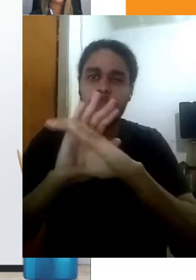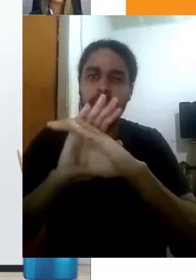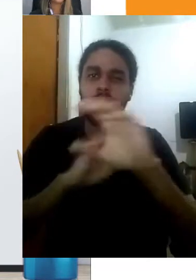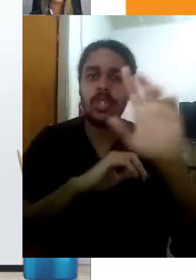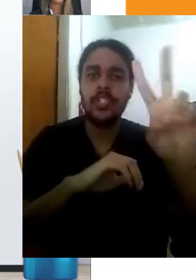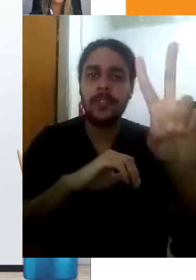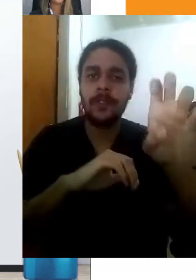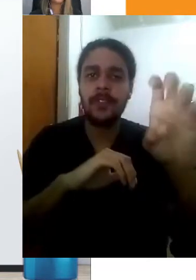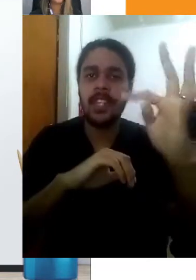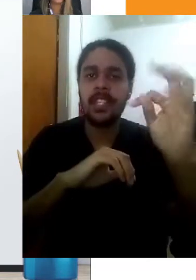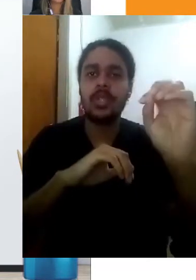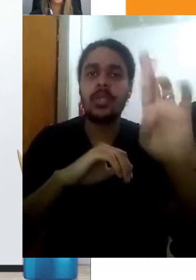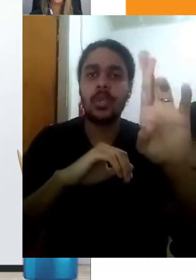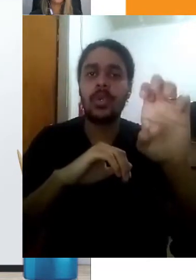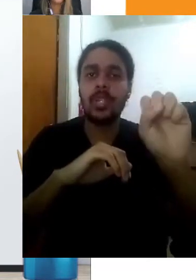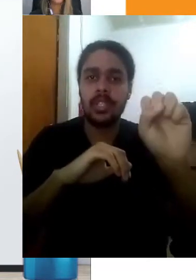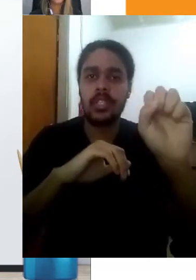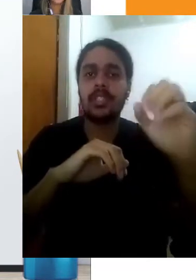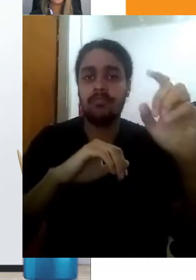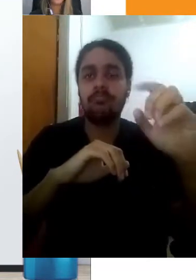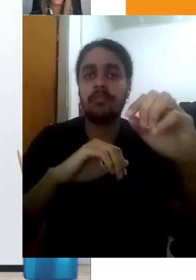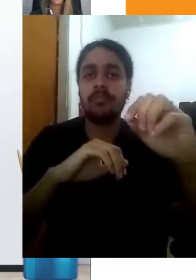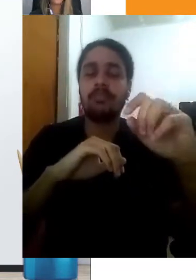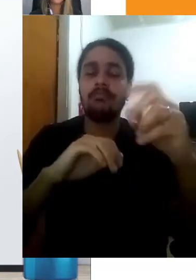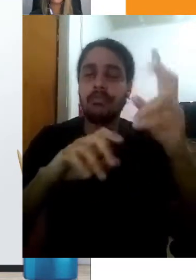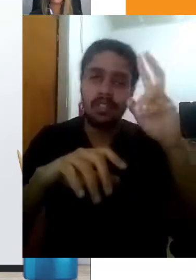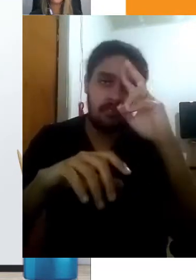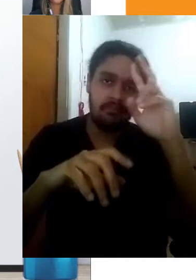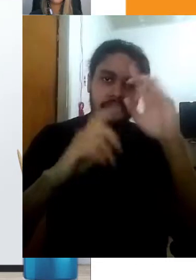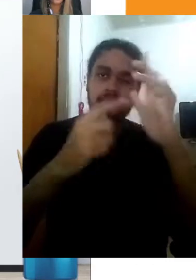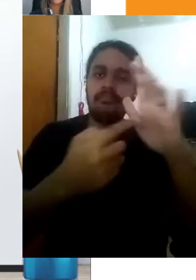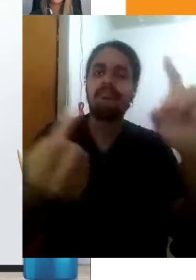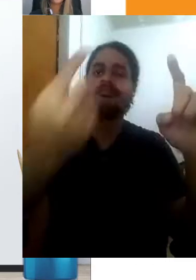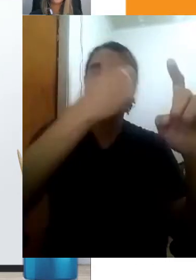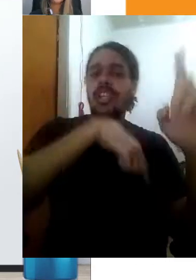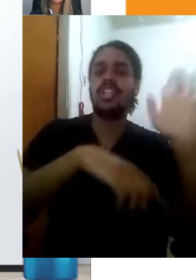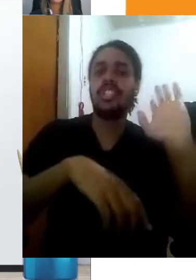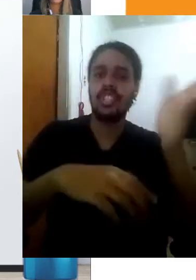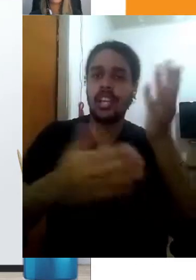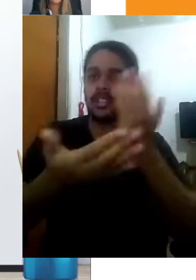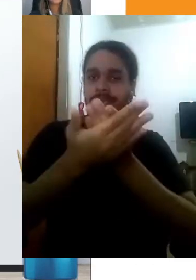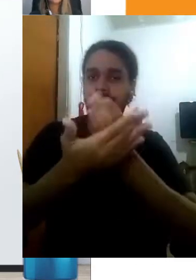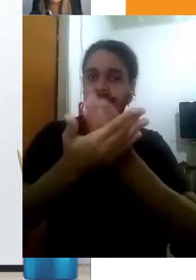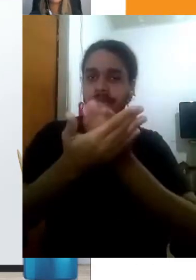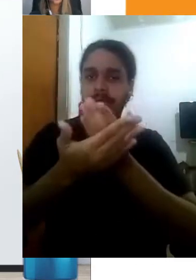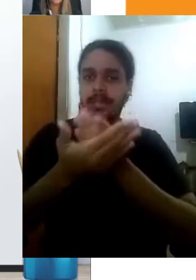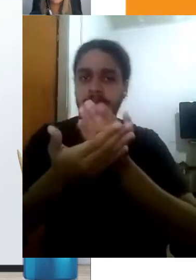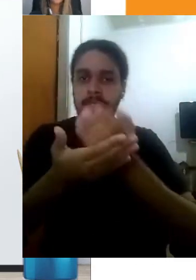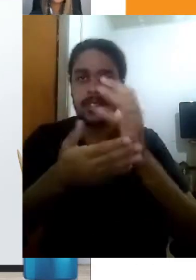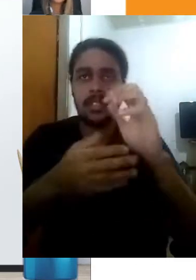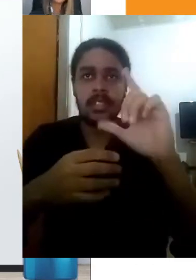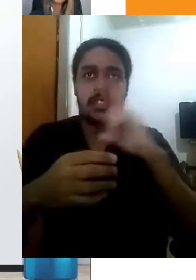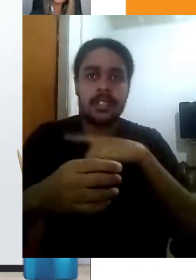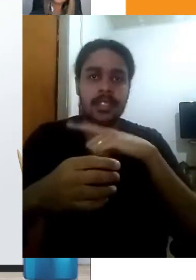capítulo de vetores, onde aprendemos que um vetor na diagonal ele é composto por uma projeção na horizontal